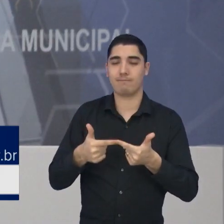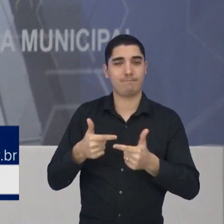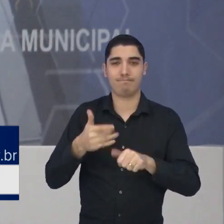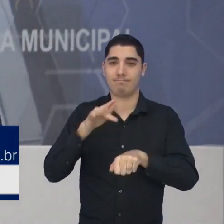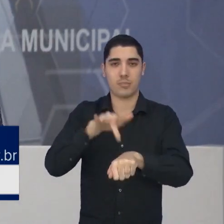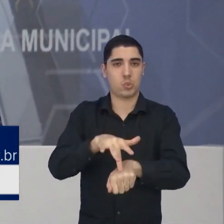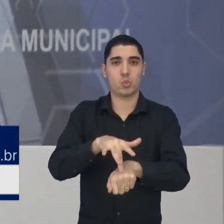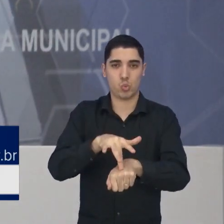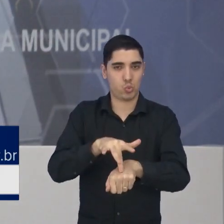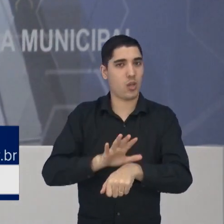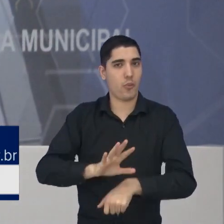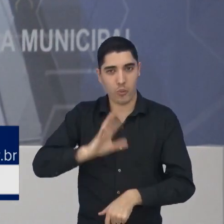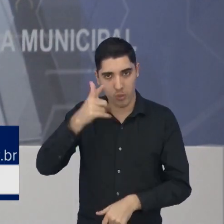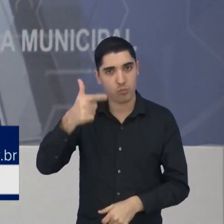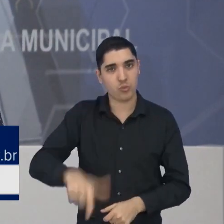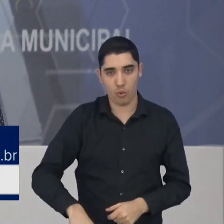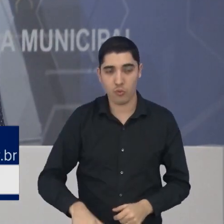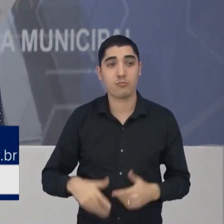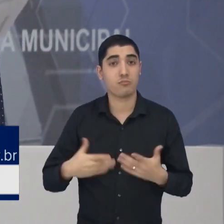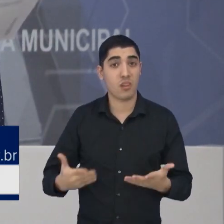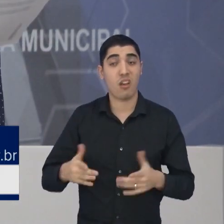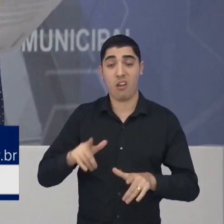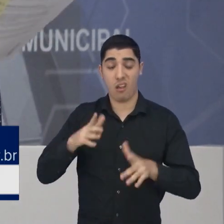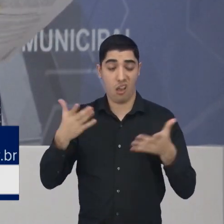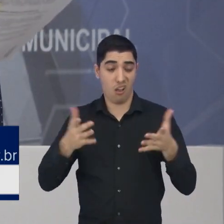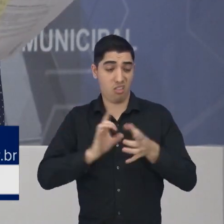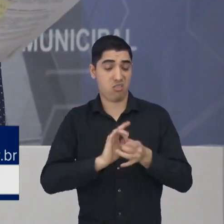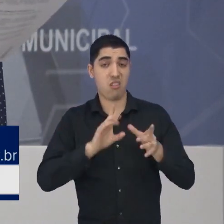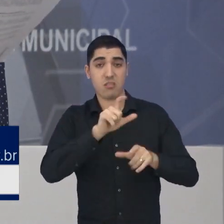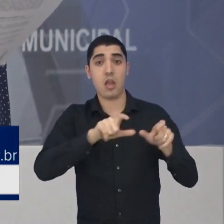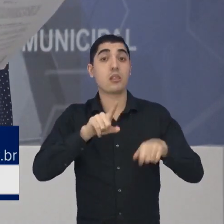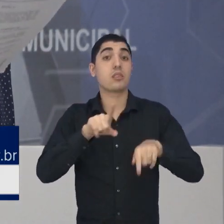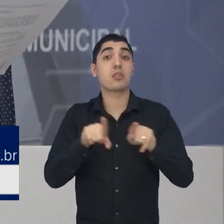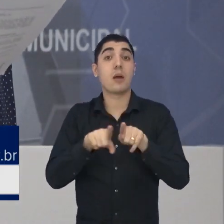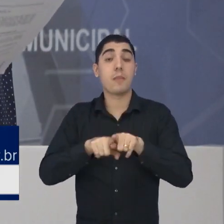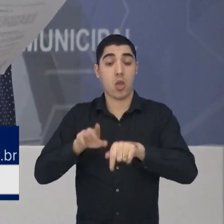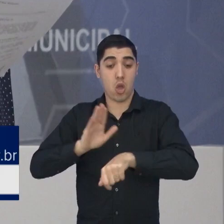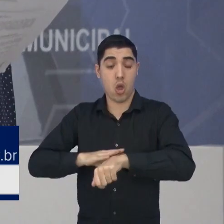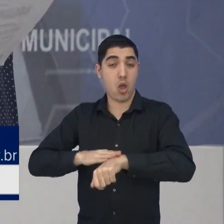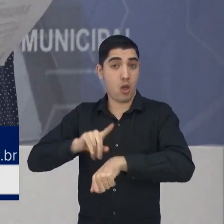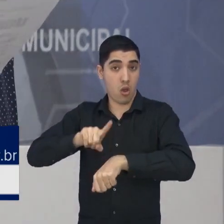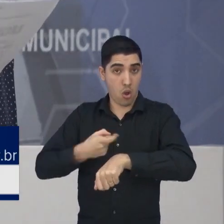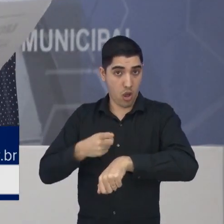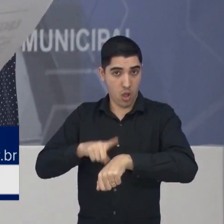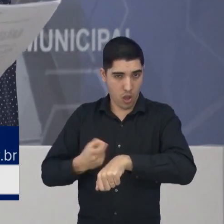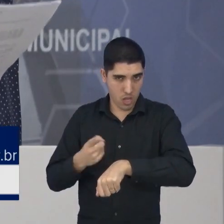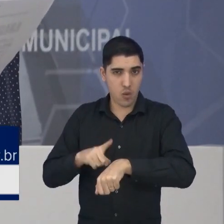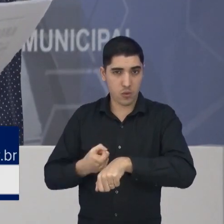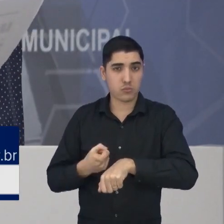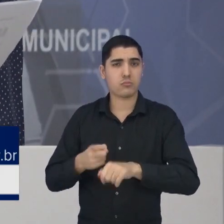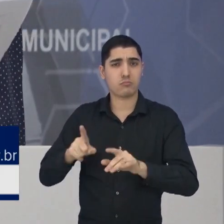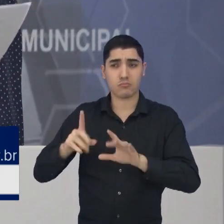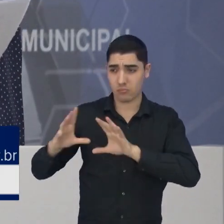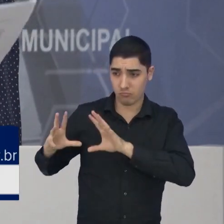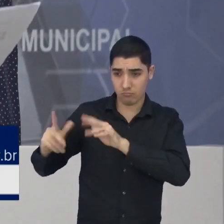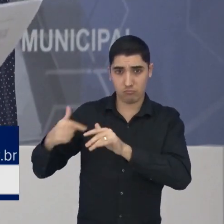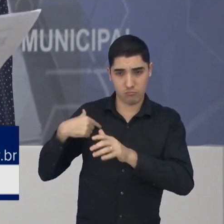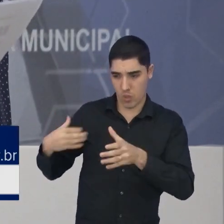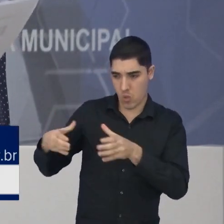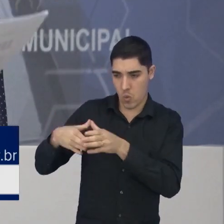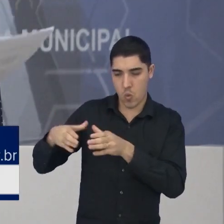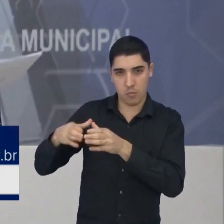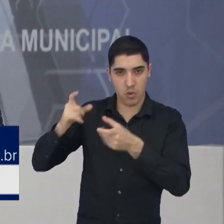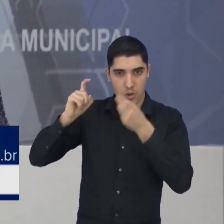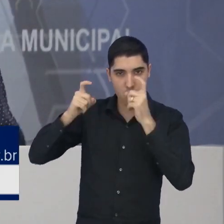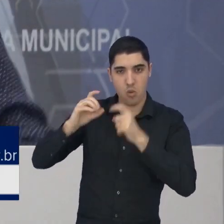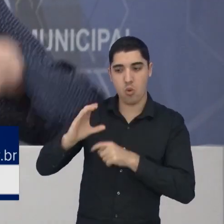aí, deixando ele voltar. As horas extras, já fiz parte do conselho, ia em todas as reuniões